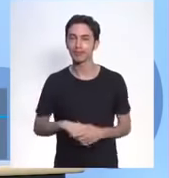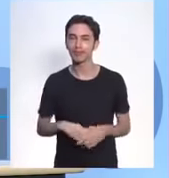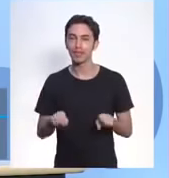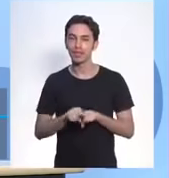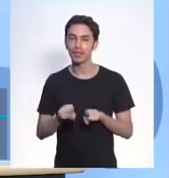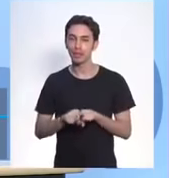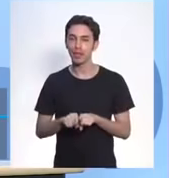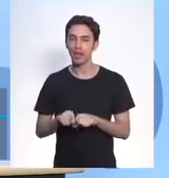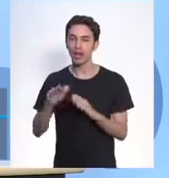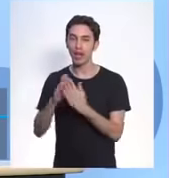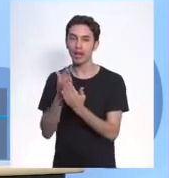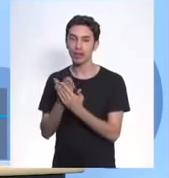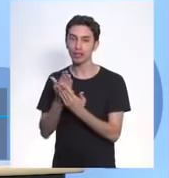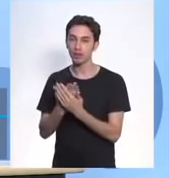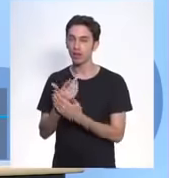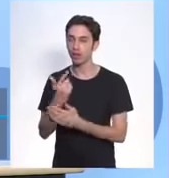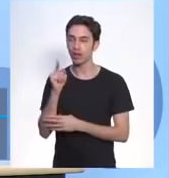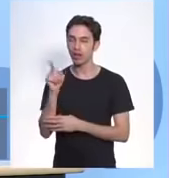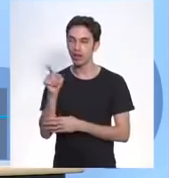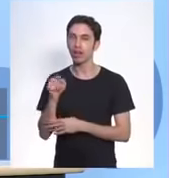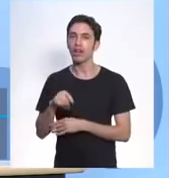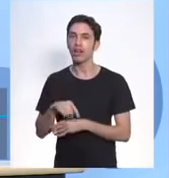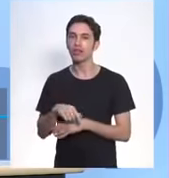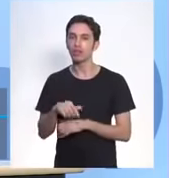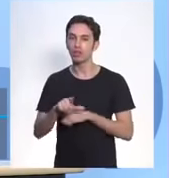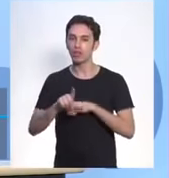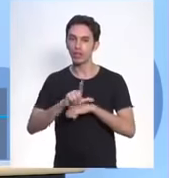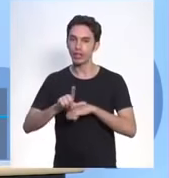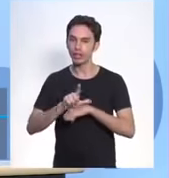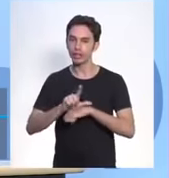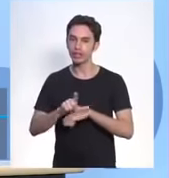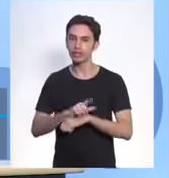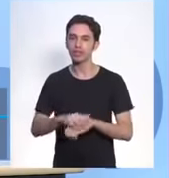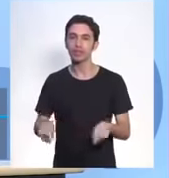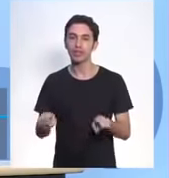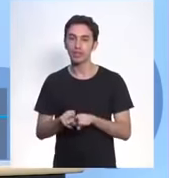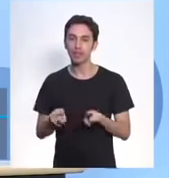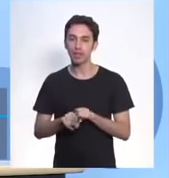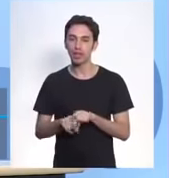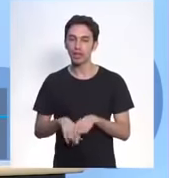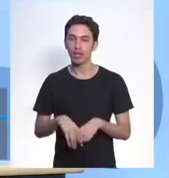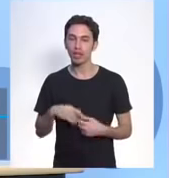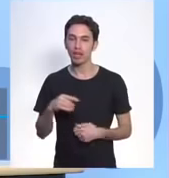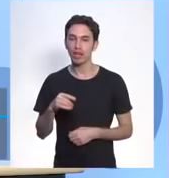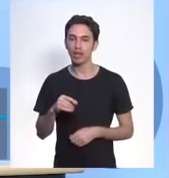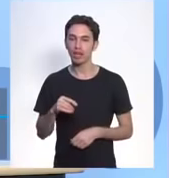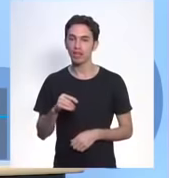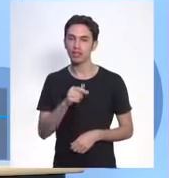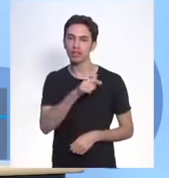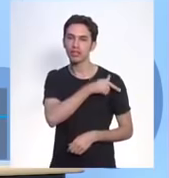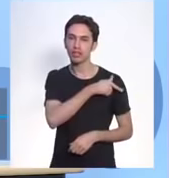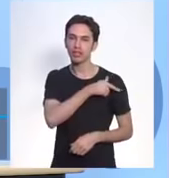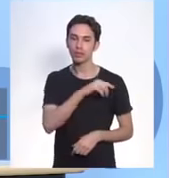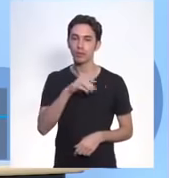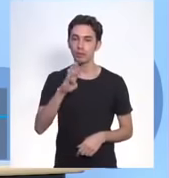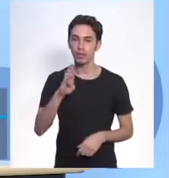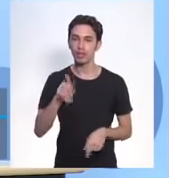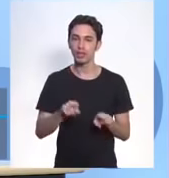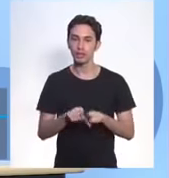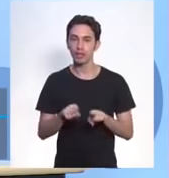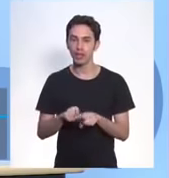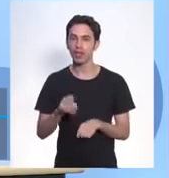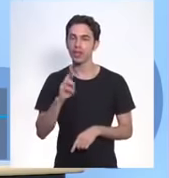Costa Lins aí um abraço para vocês os alunos do 7º B da Escola Joana Helena também